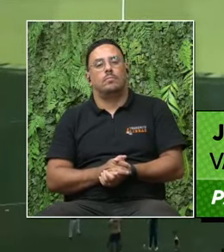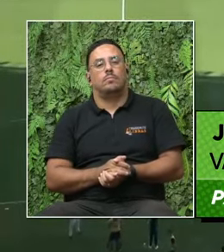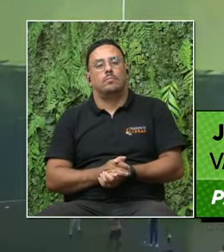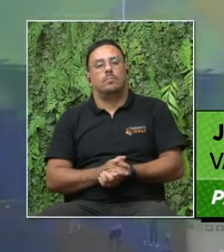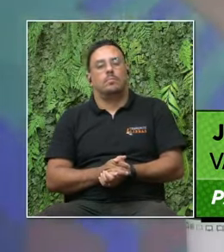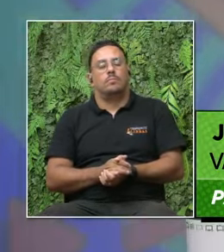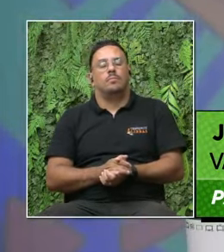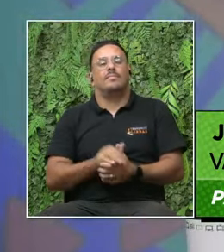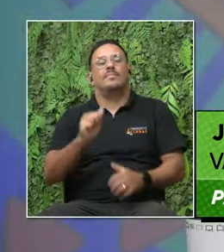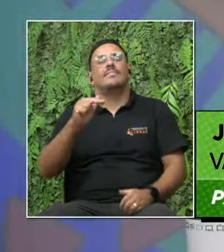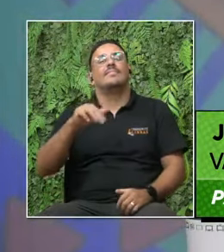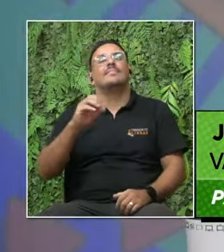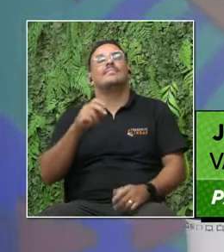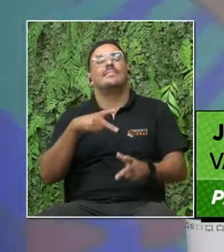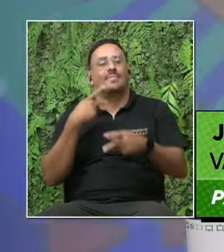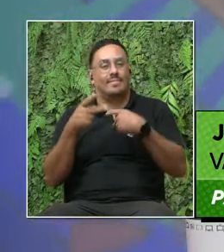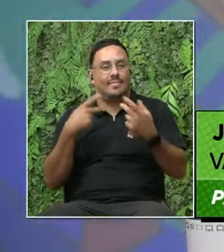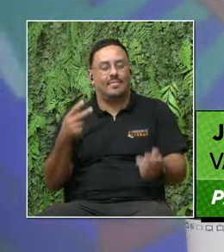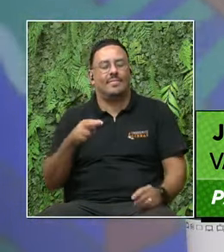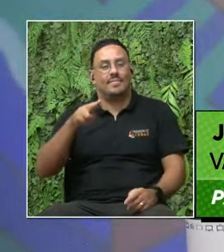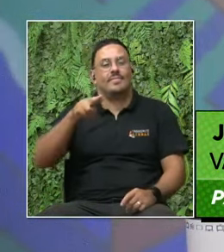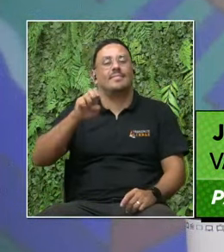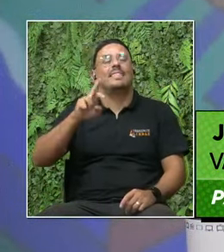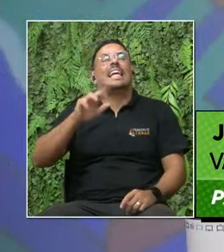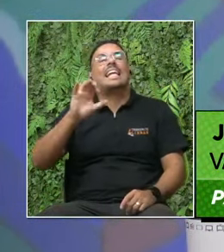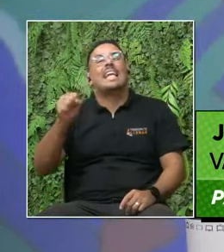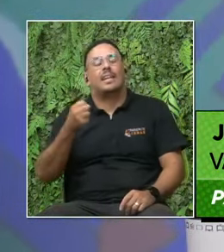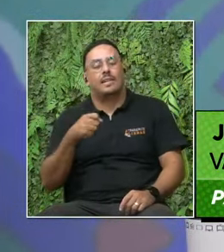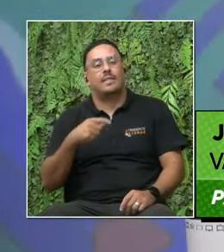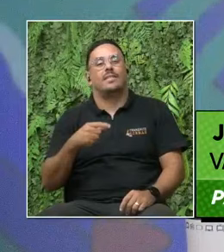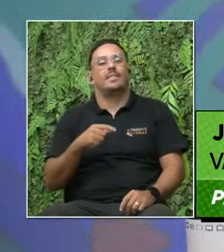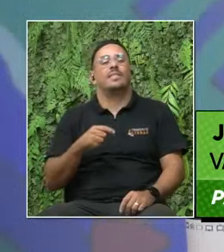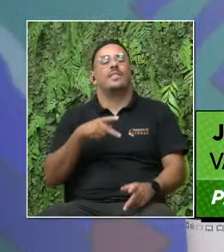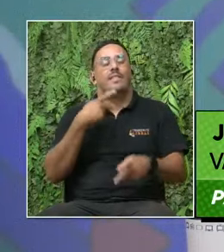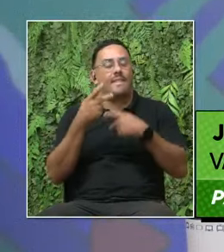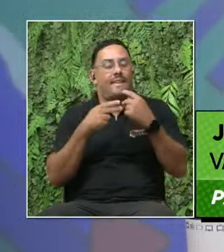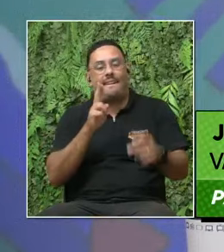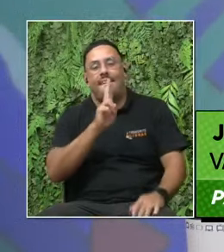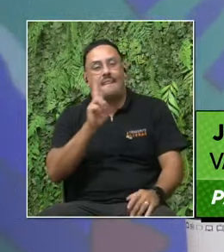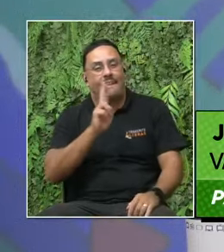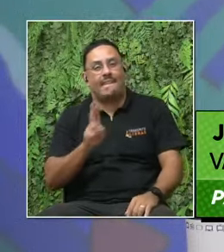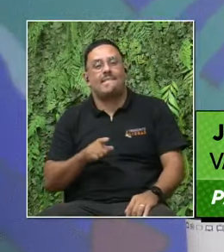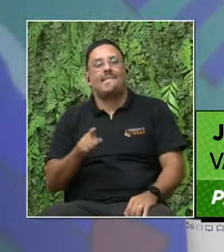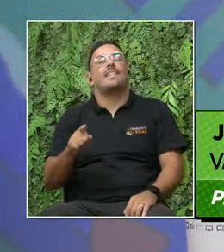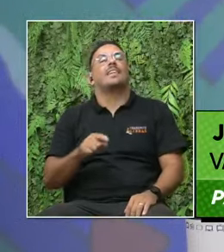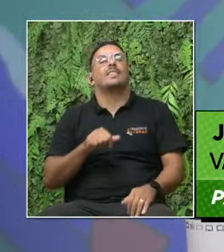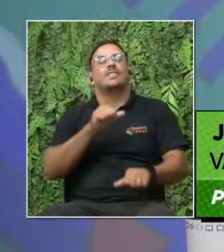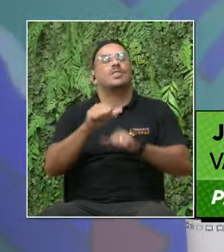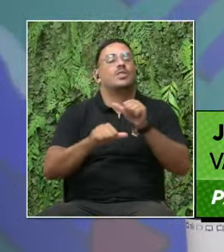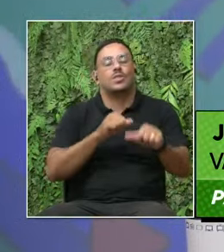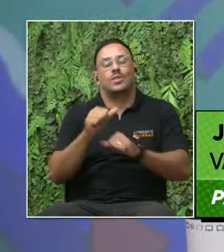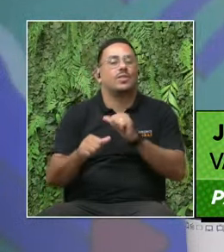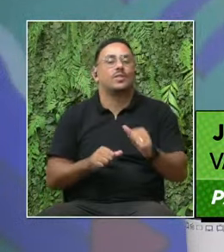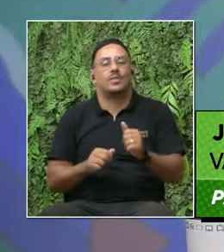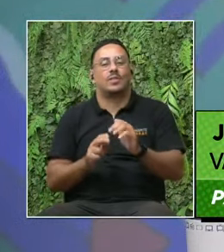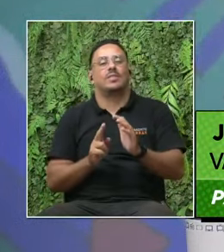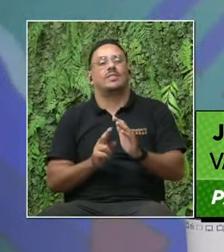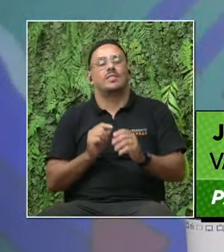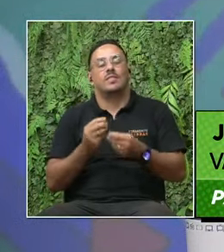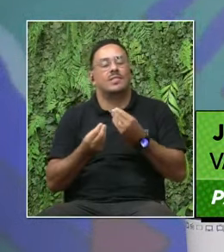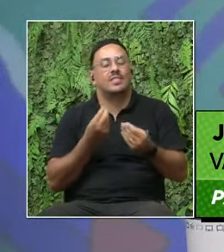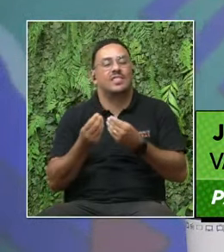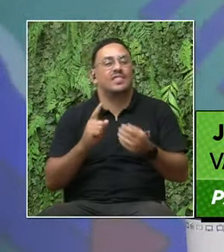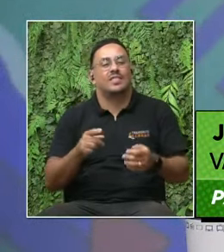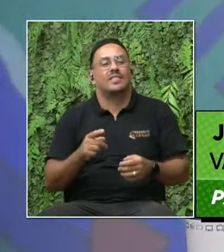moda você já chama o cara de ner o nosor já inventa nome você já troca na hora da escalação